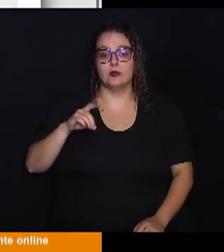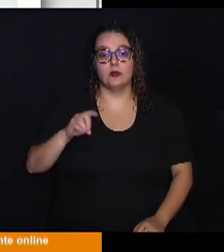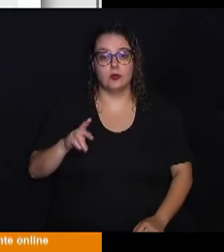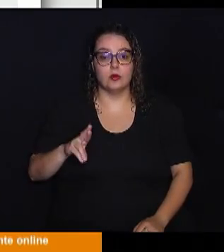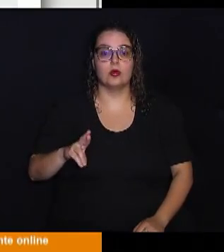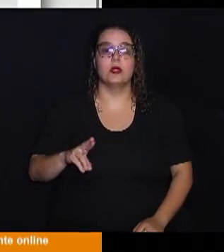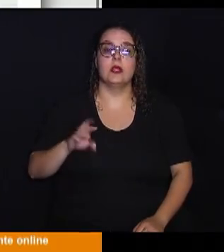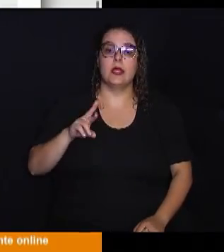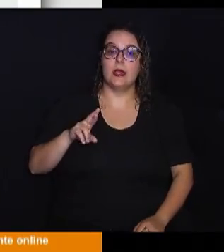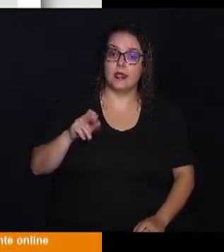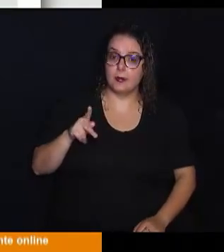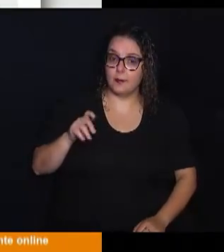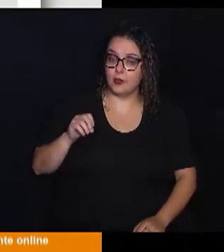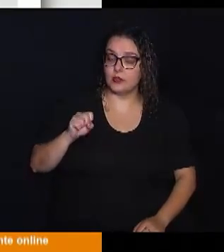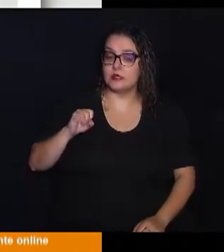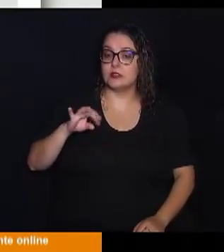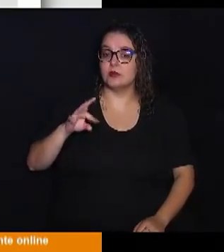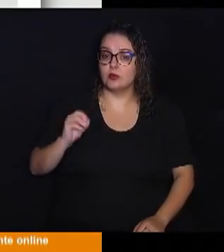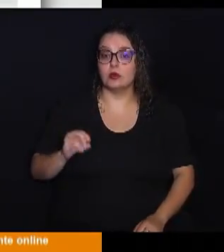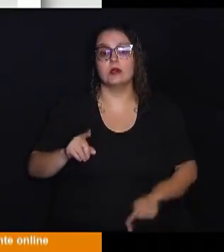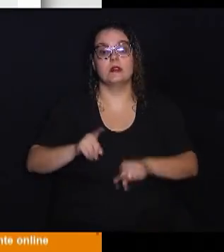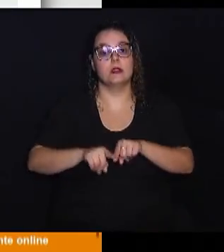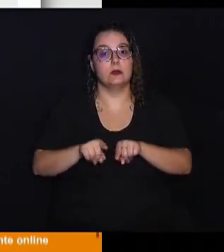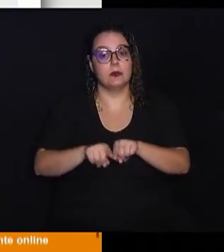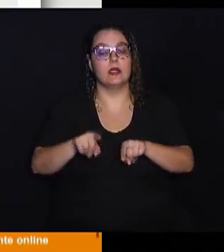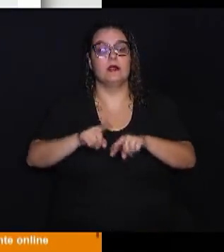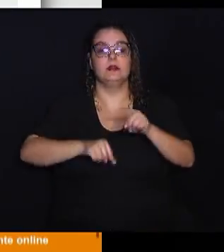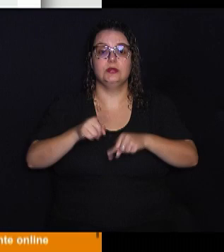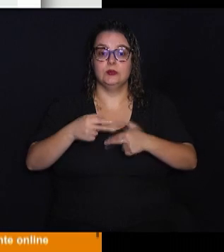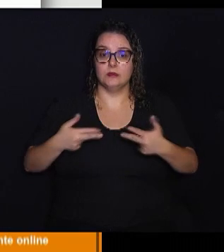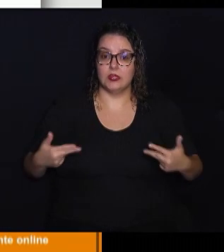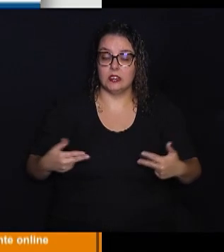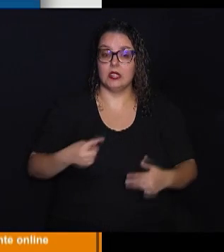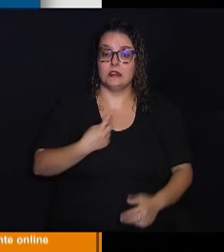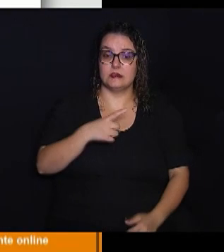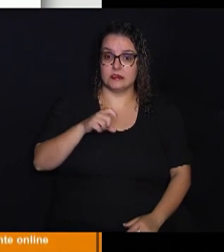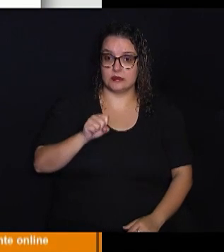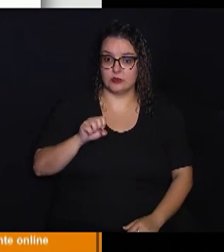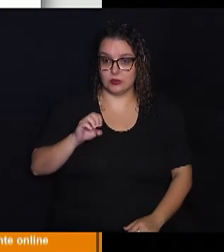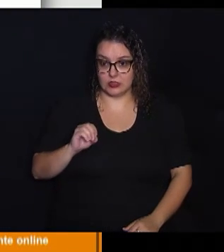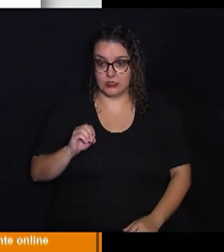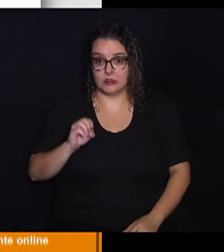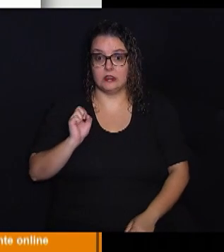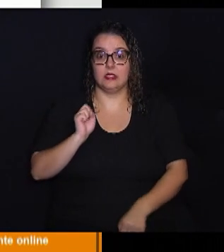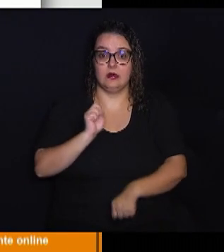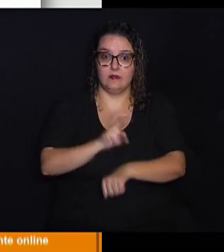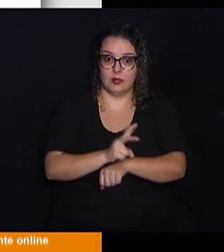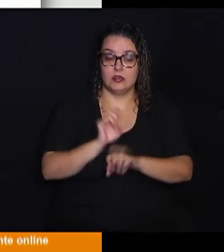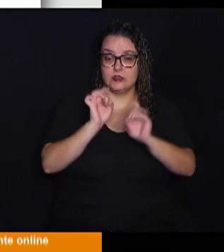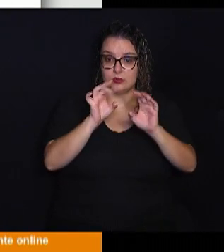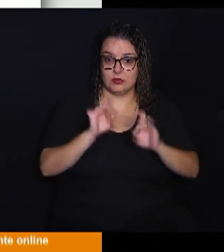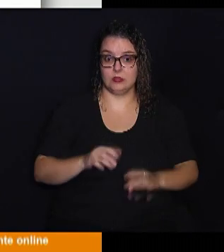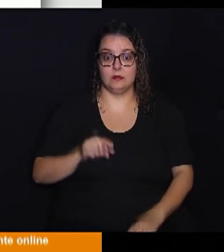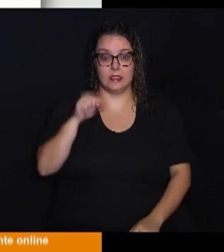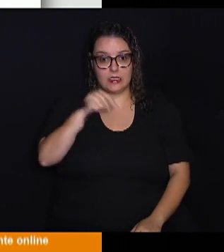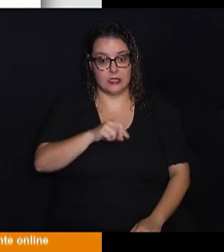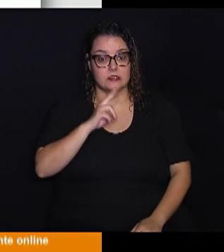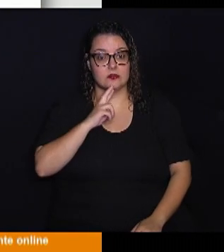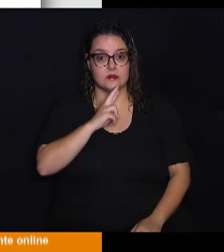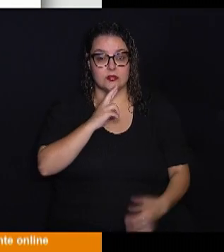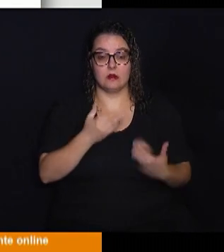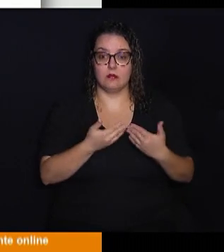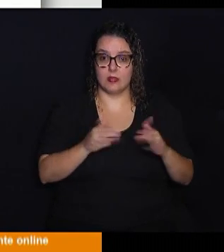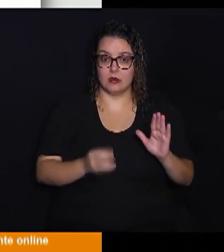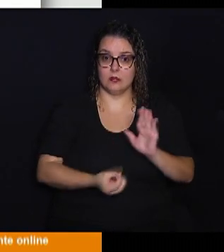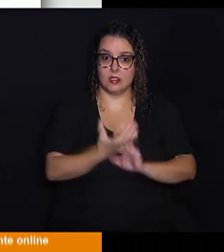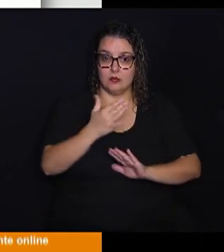e por aí vai. A gente lembra que fora essas 180 vagas que eu acabei de falar, que são específicas para esse restaurante,